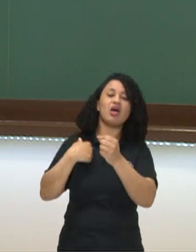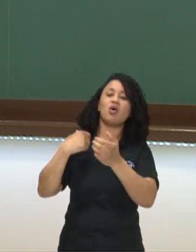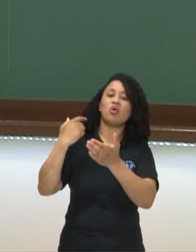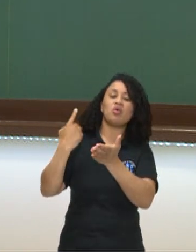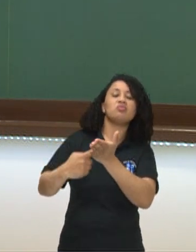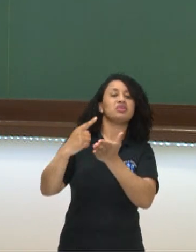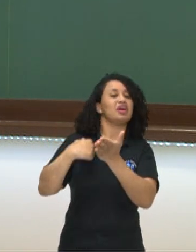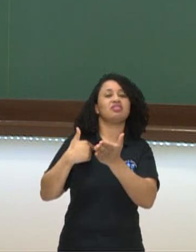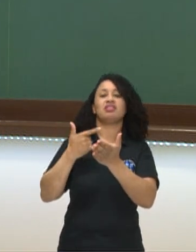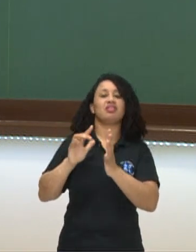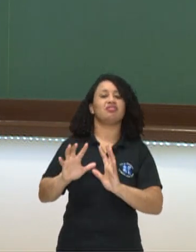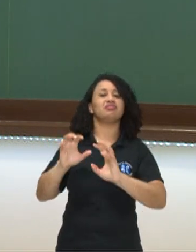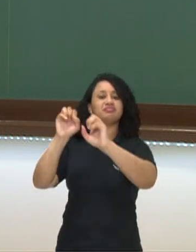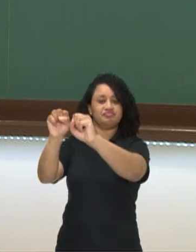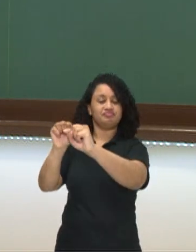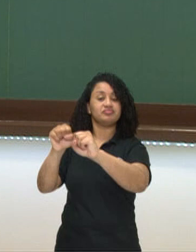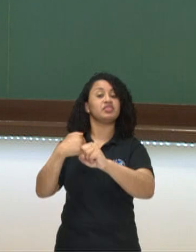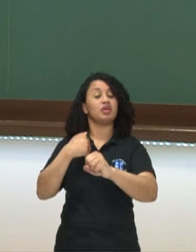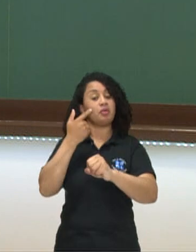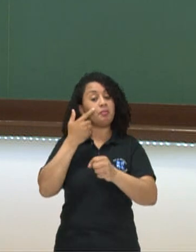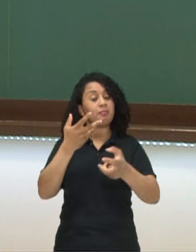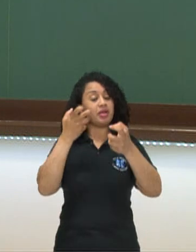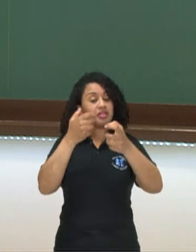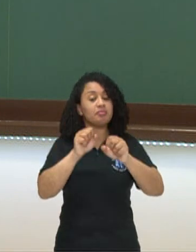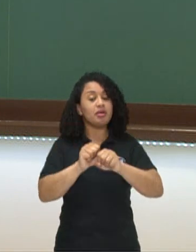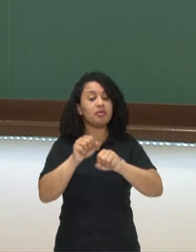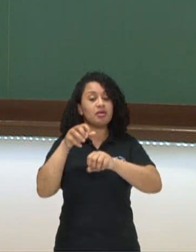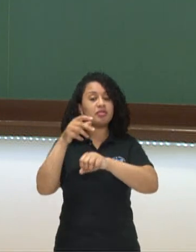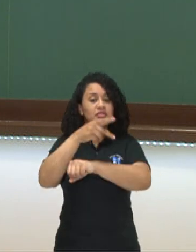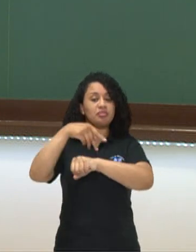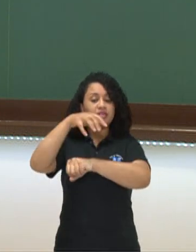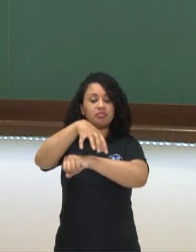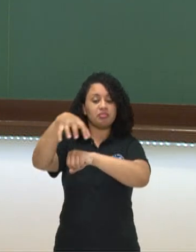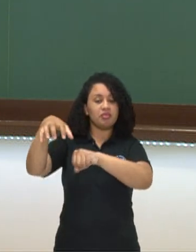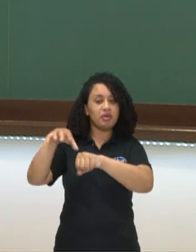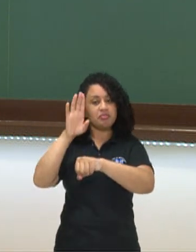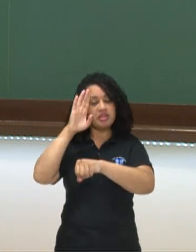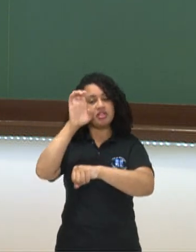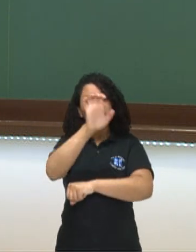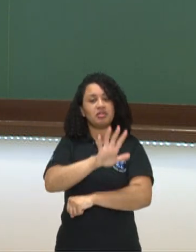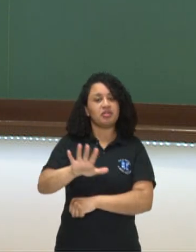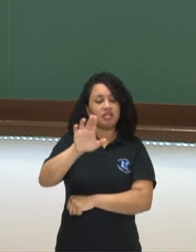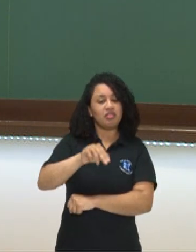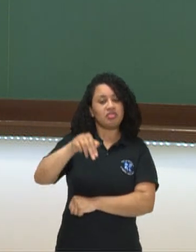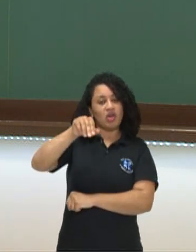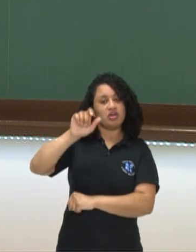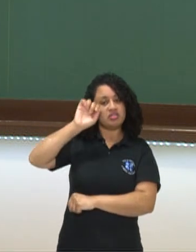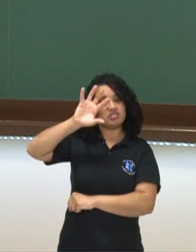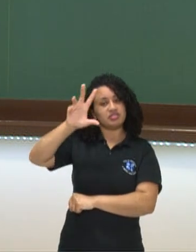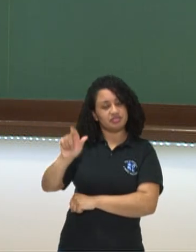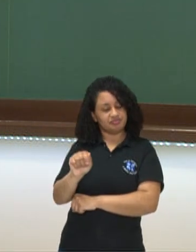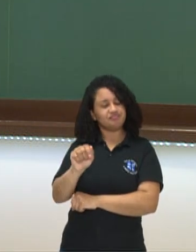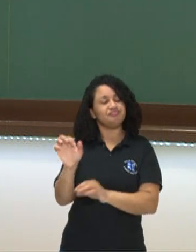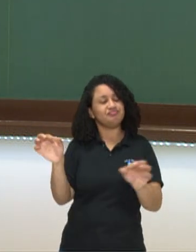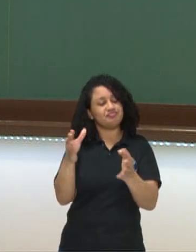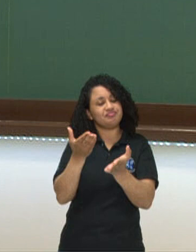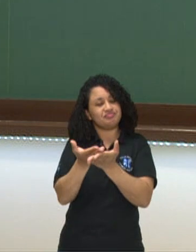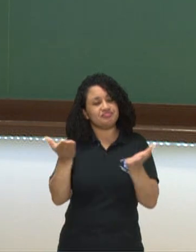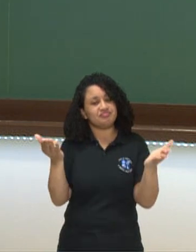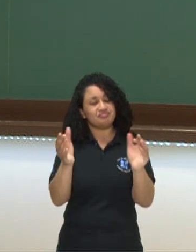não agressão. Então você viu os avanços dos países do eixo, principalmente na Europa e norte da África. É isso,